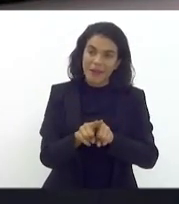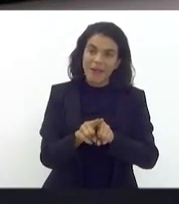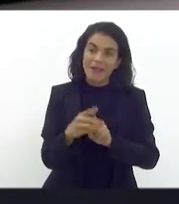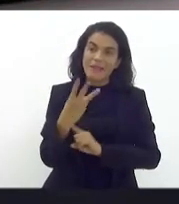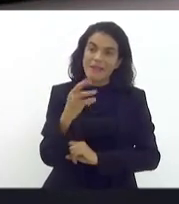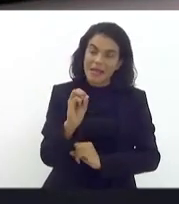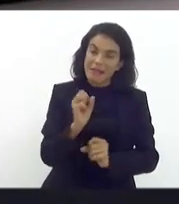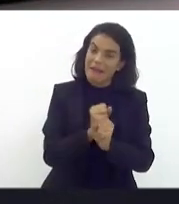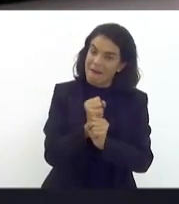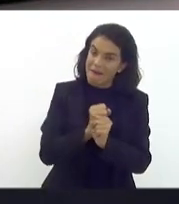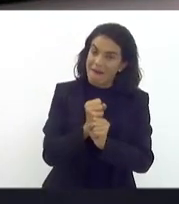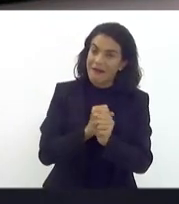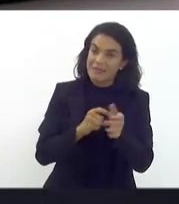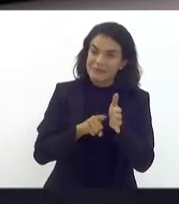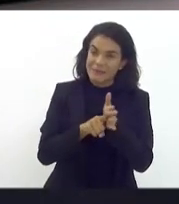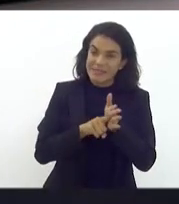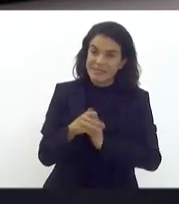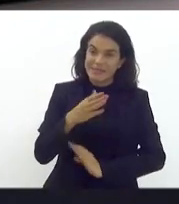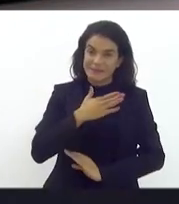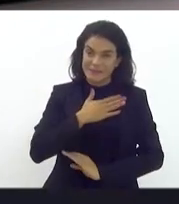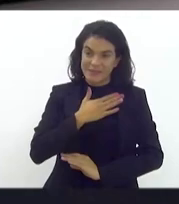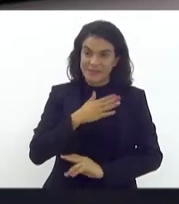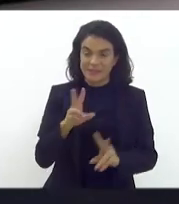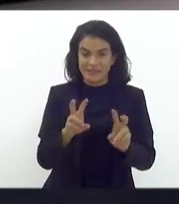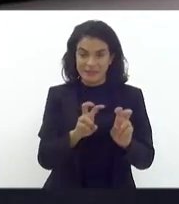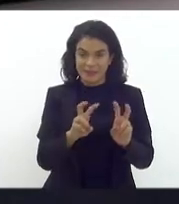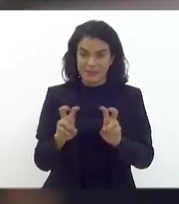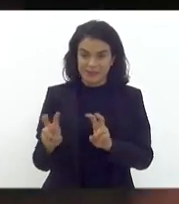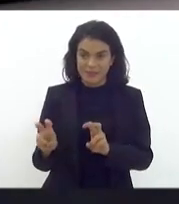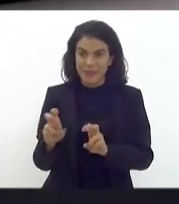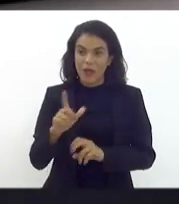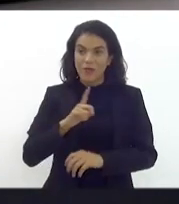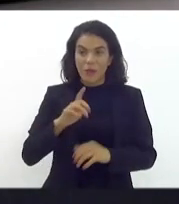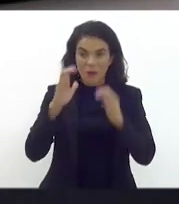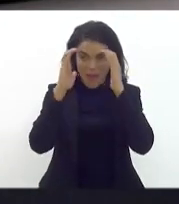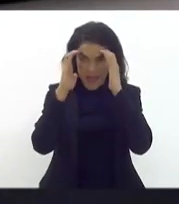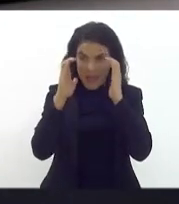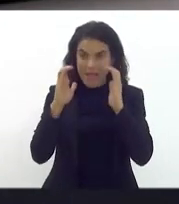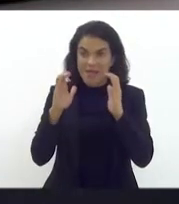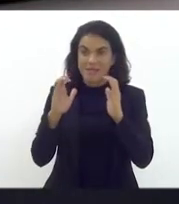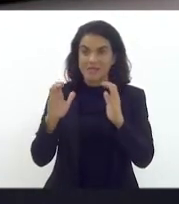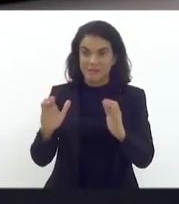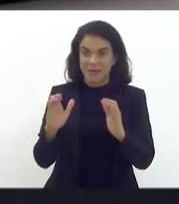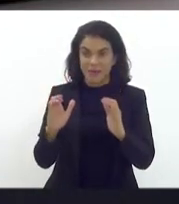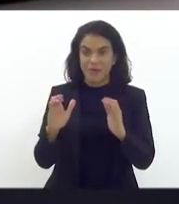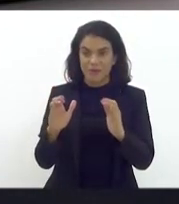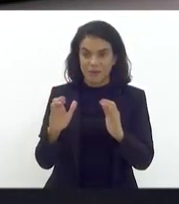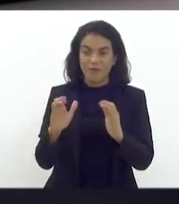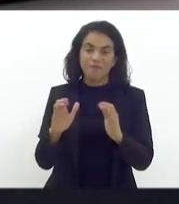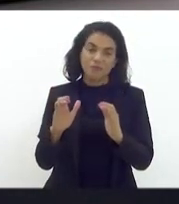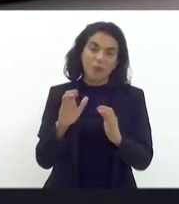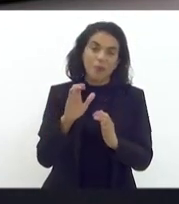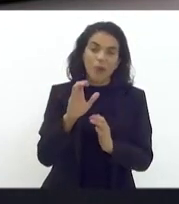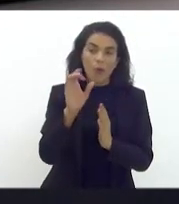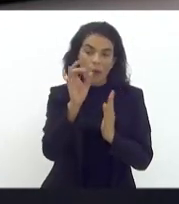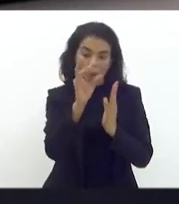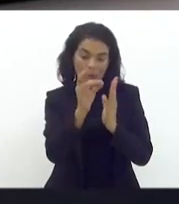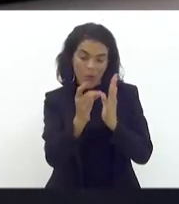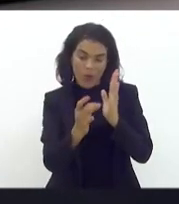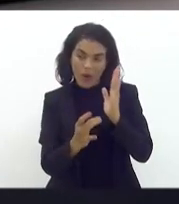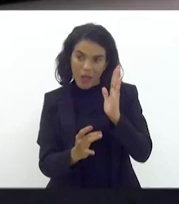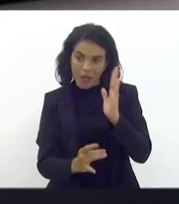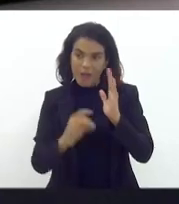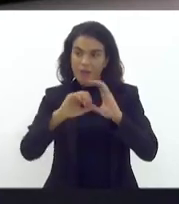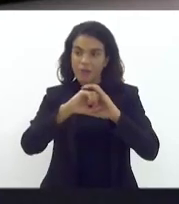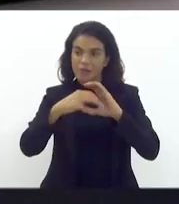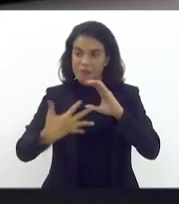são 30 anos de Pesquisas minhas sobre isso eu tenho muito respeito e muito apreço por cada um desses aspectos que